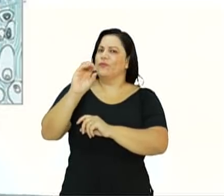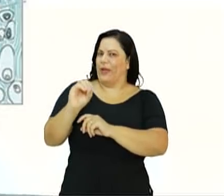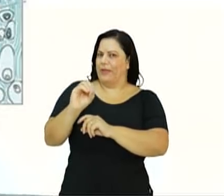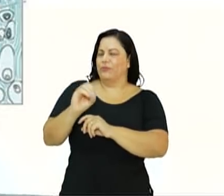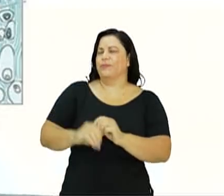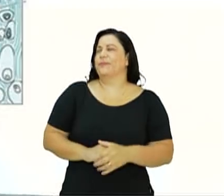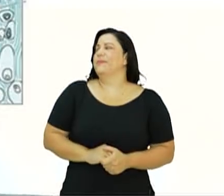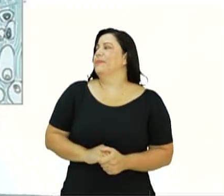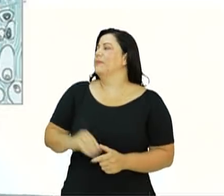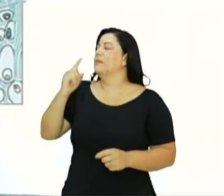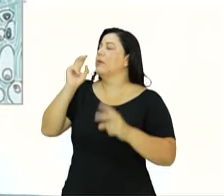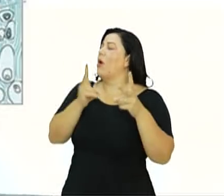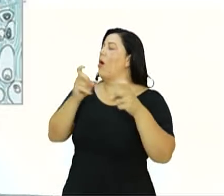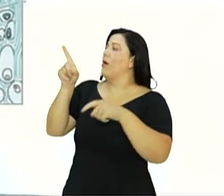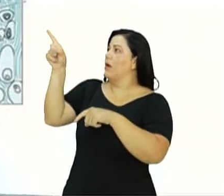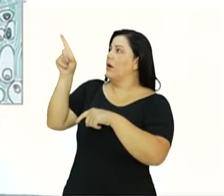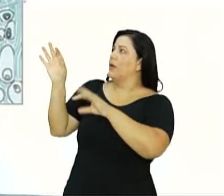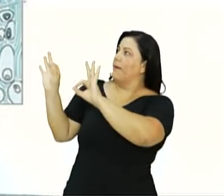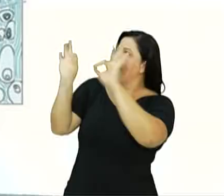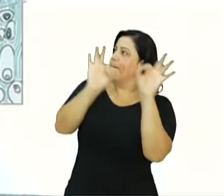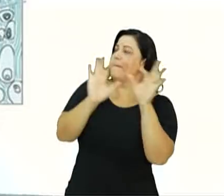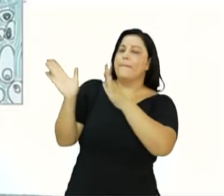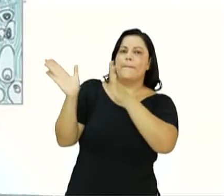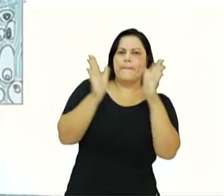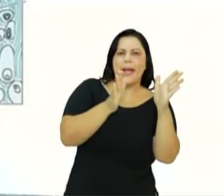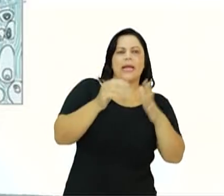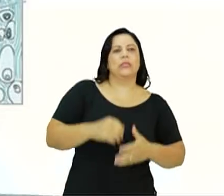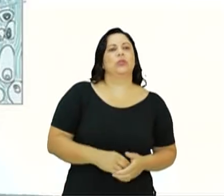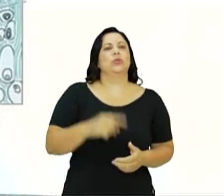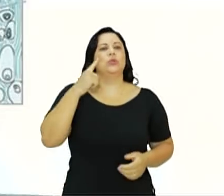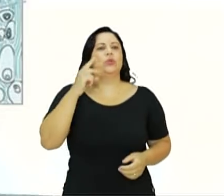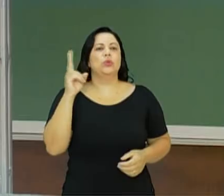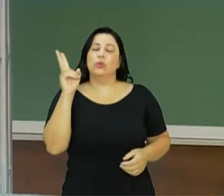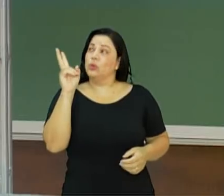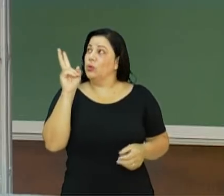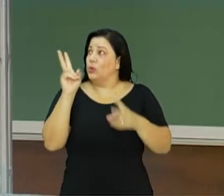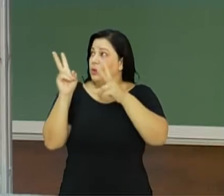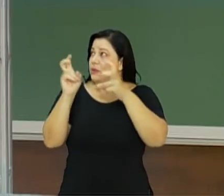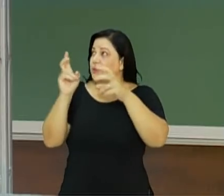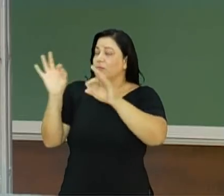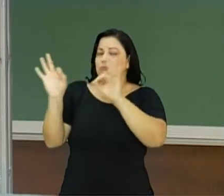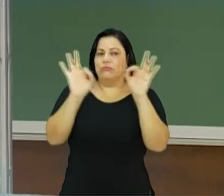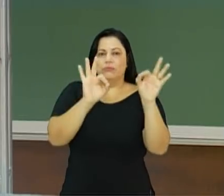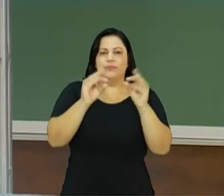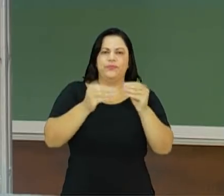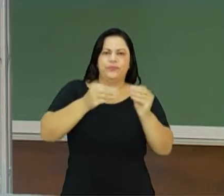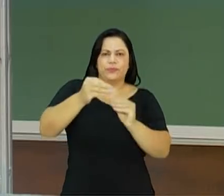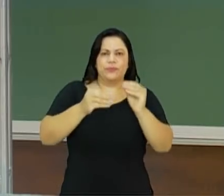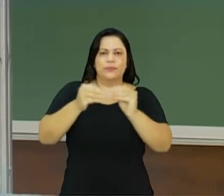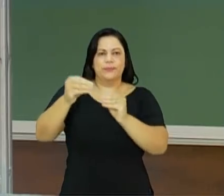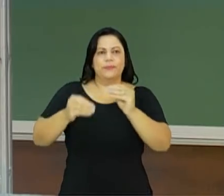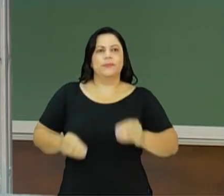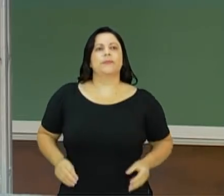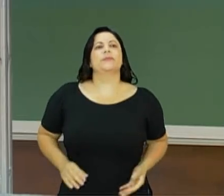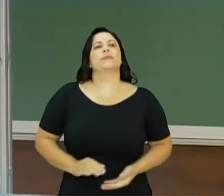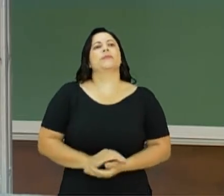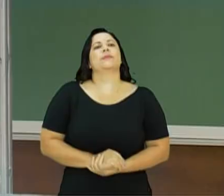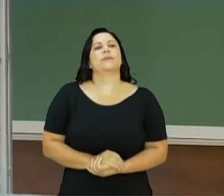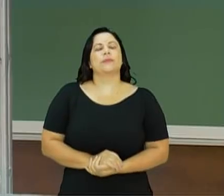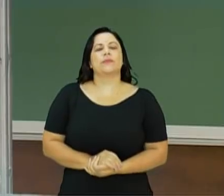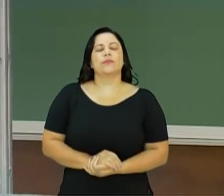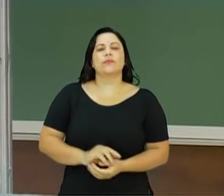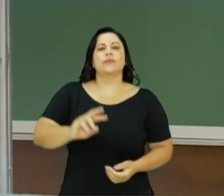mais ou menos ali, você percebe que ela não é tão rígida ali, né? Ela tem uma flexibilidade razoável ali, né?